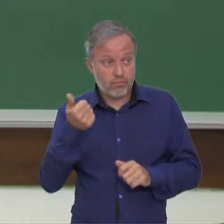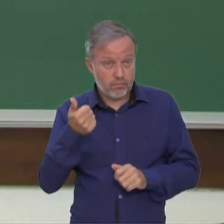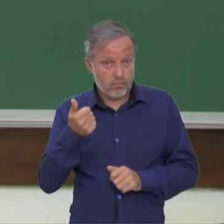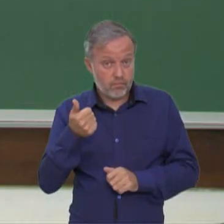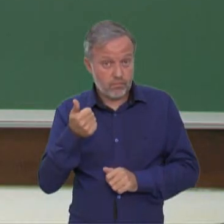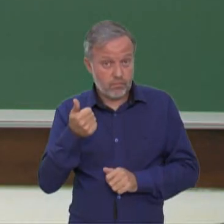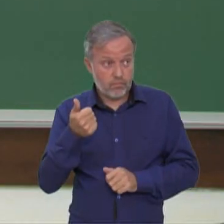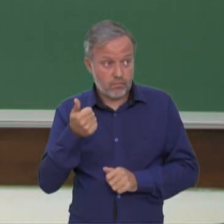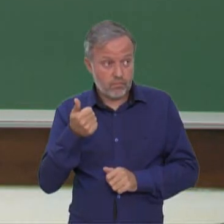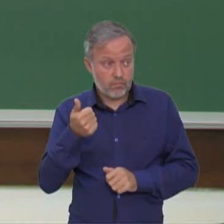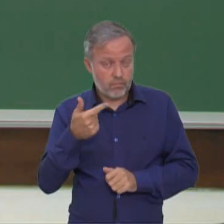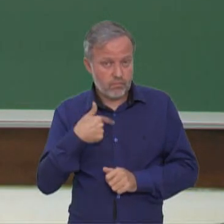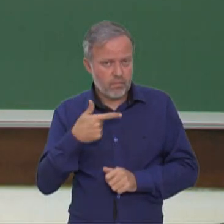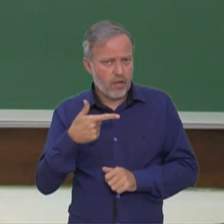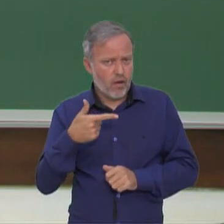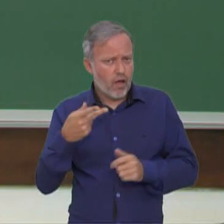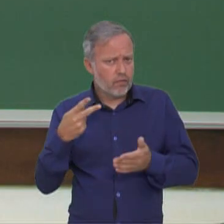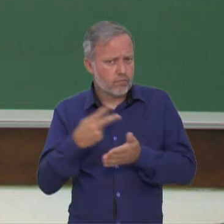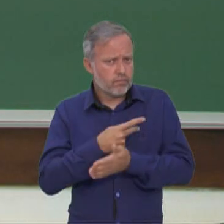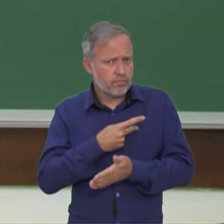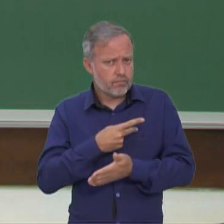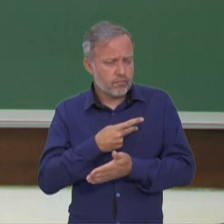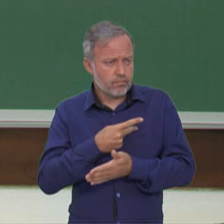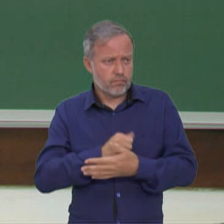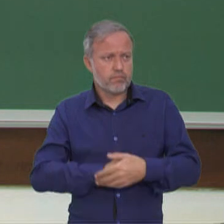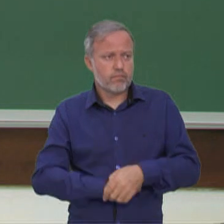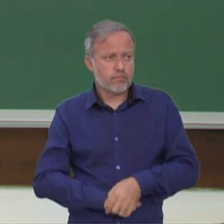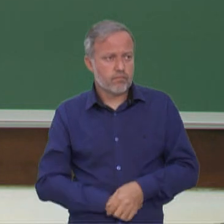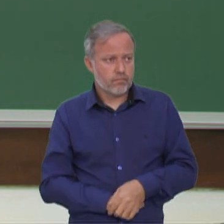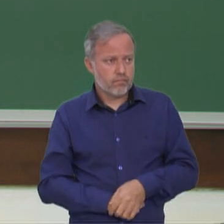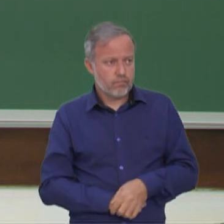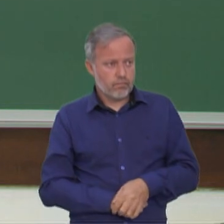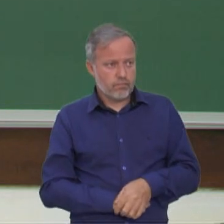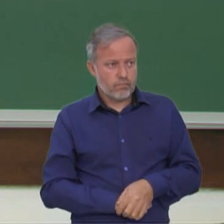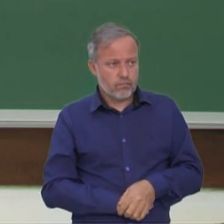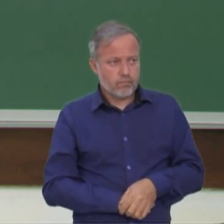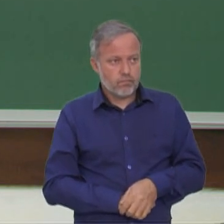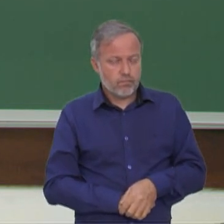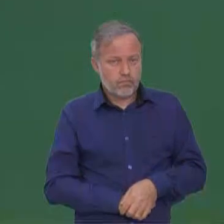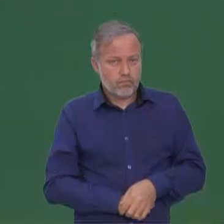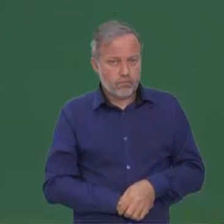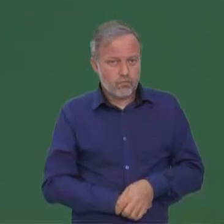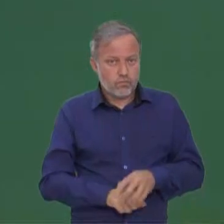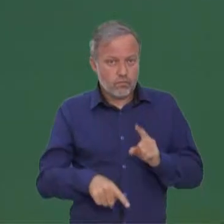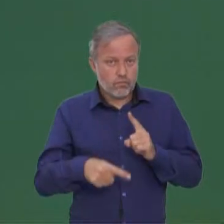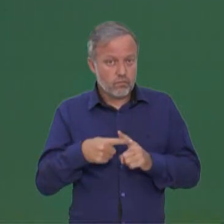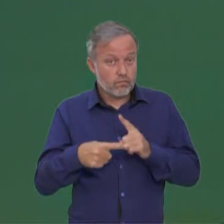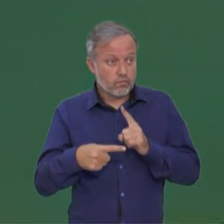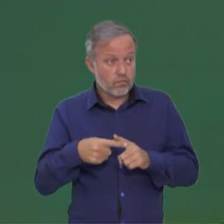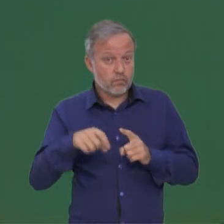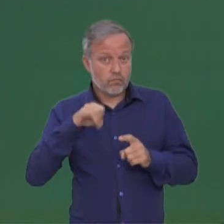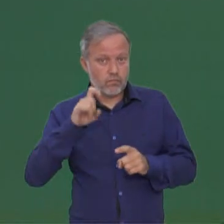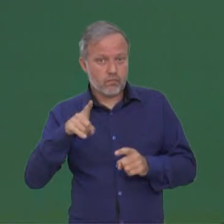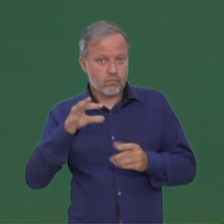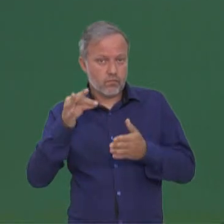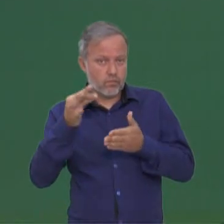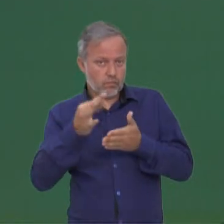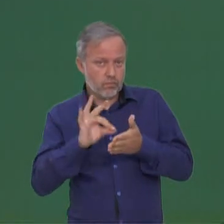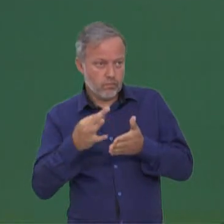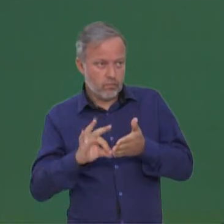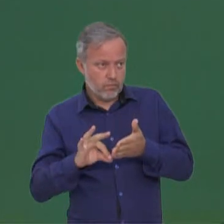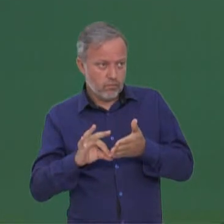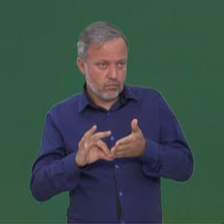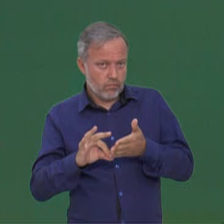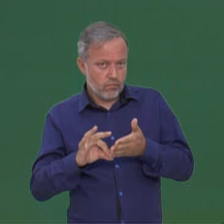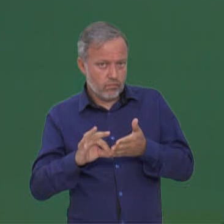não pecar, né? Por esse motivo. Por quê? Porque geralmente, se você escreve